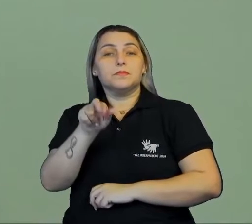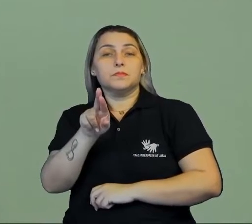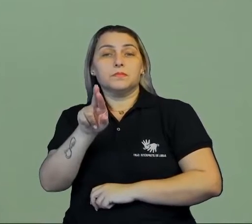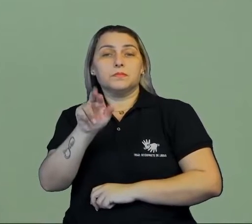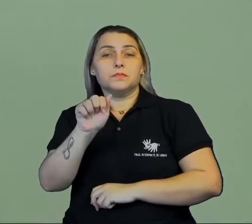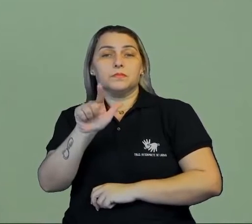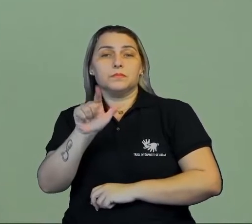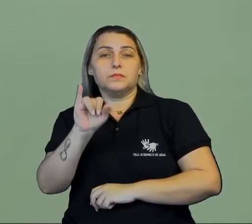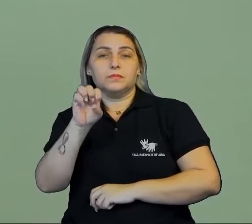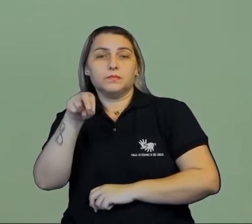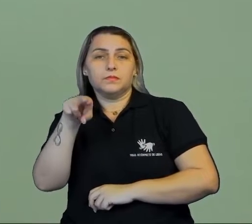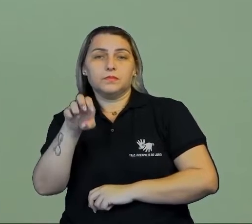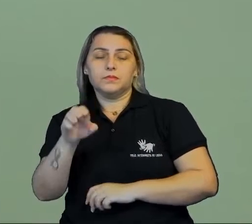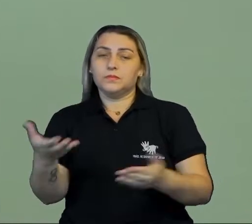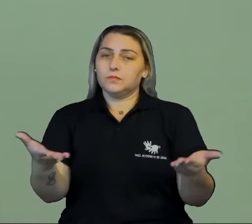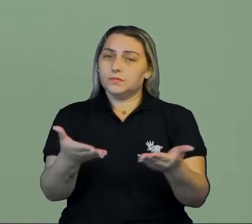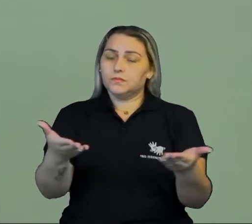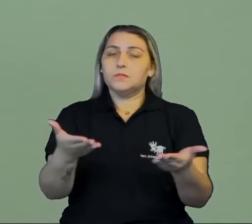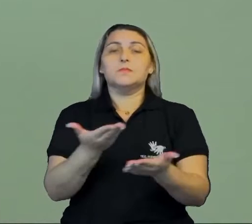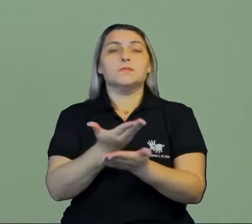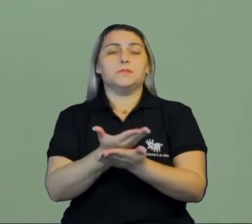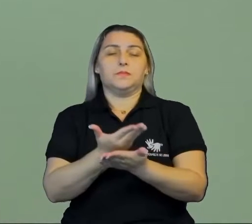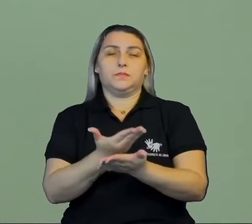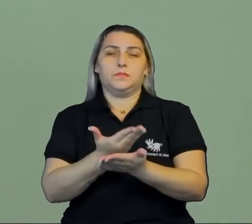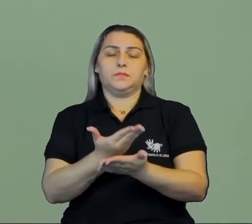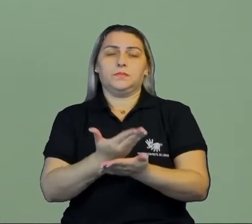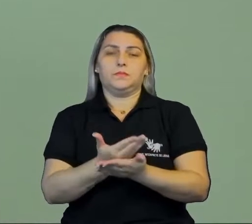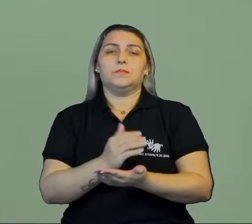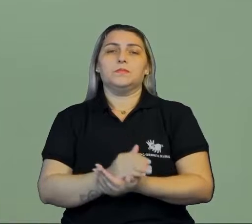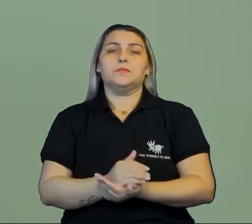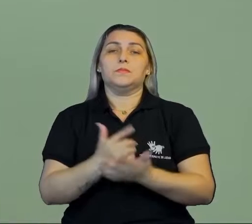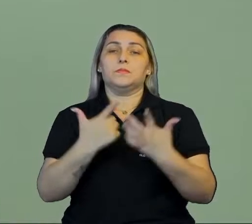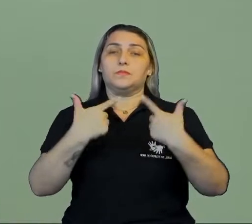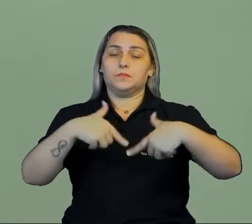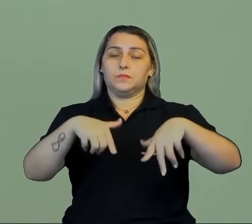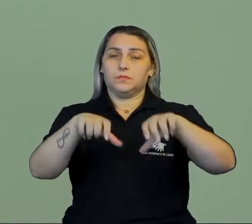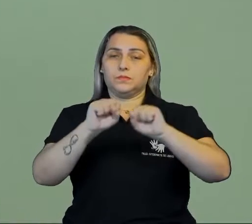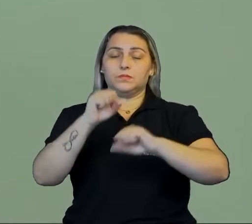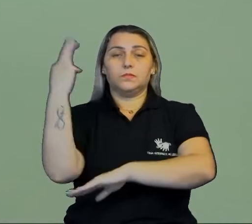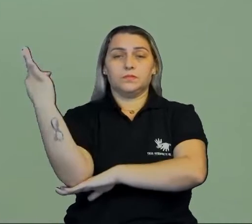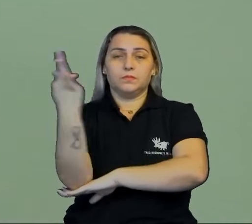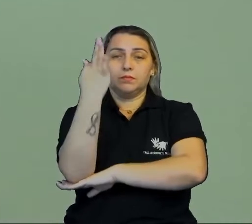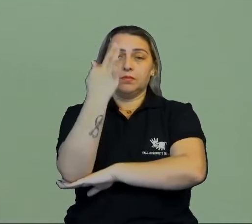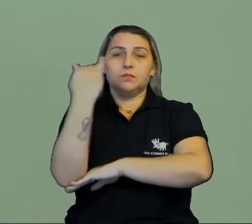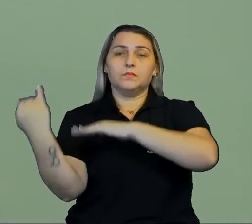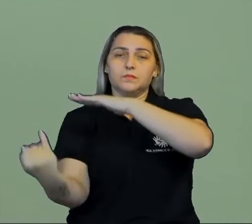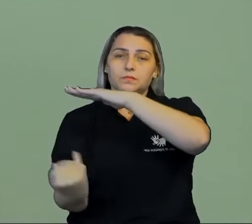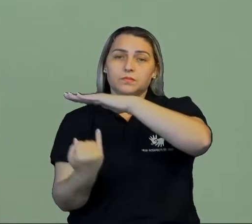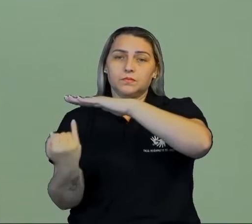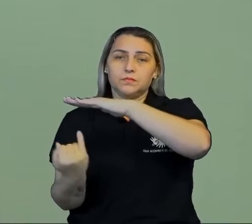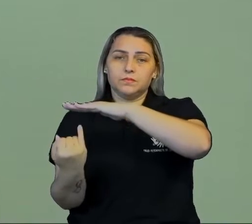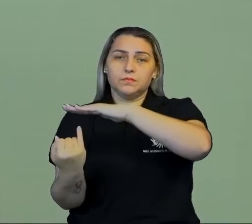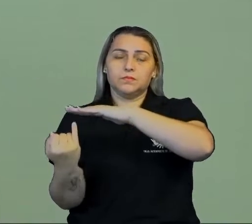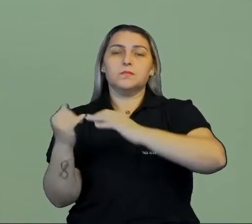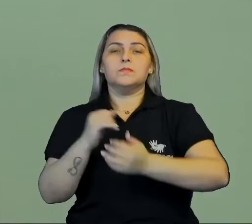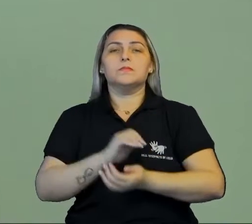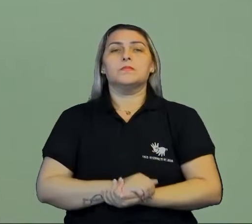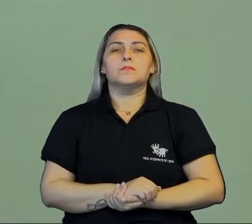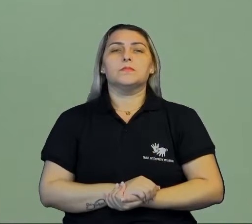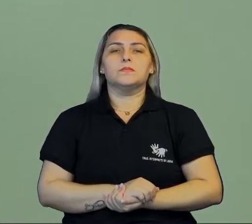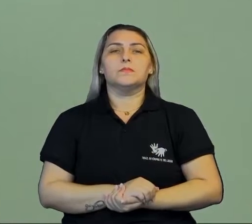Naraline Menezes e hoje nós iremos estudar sobre linguagem formal e linguagem